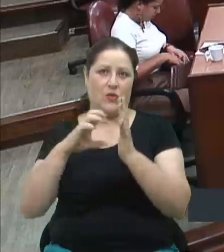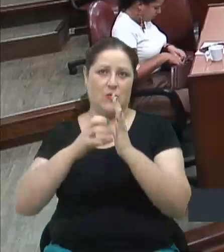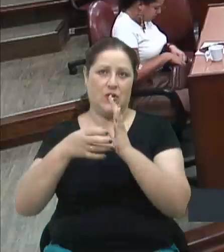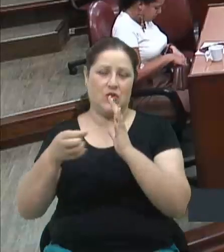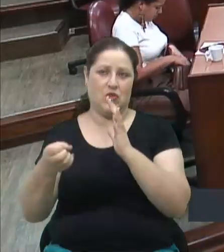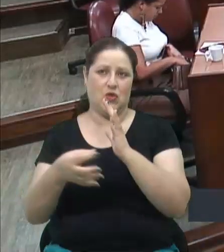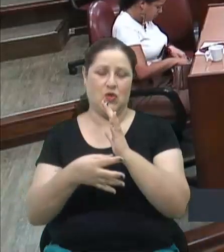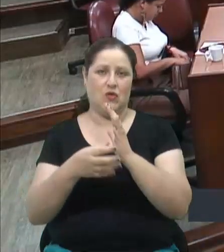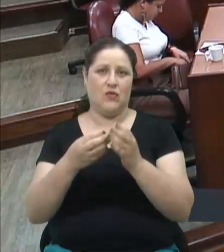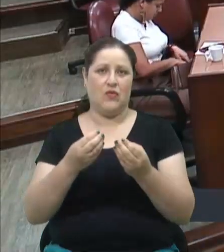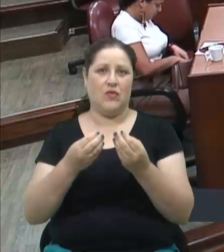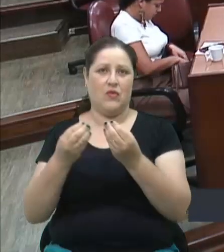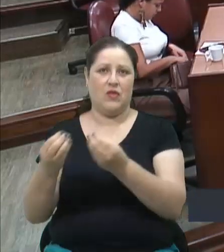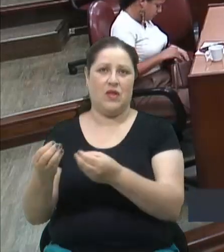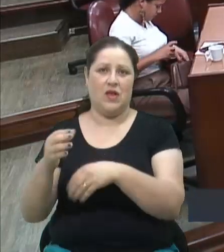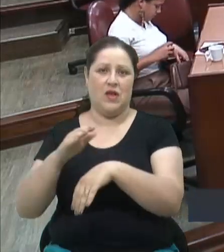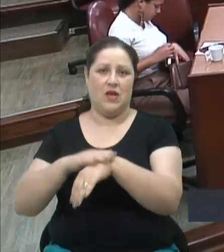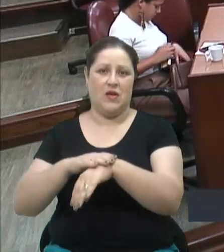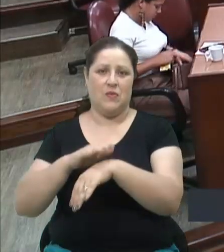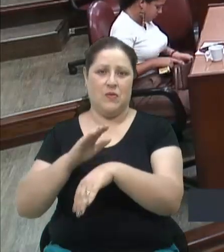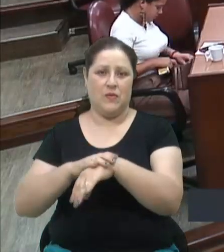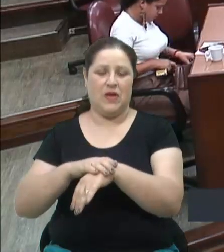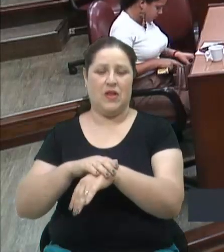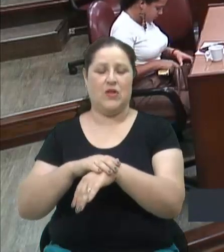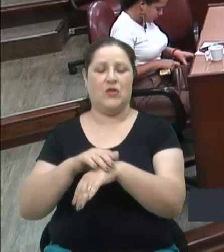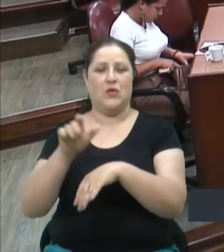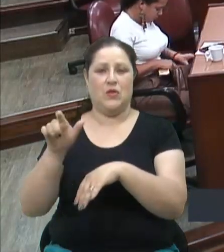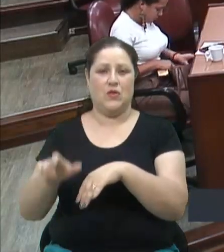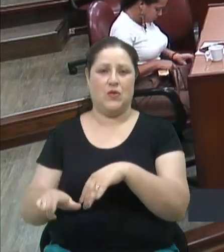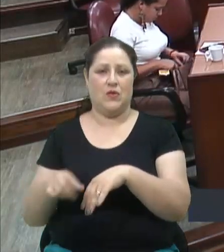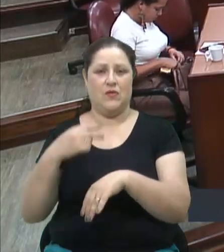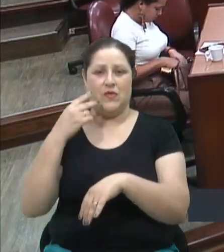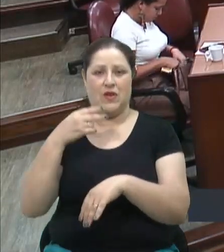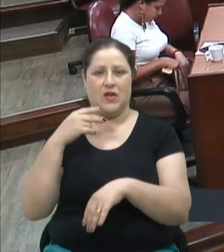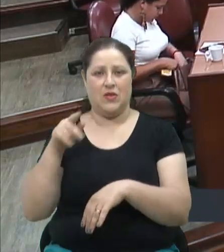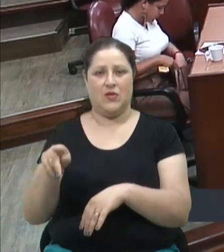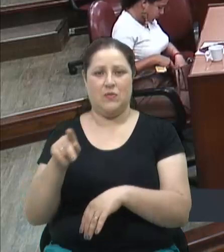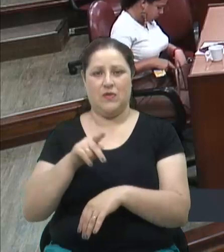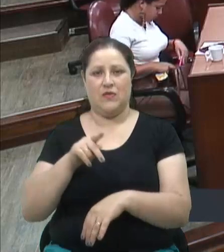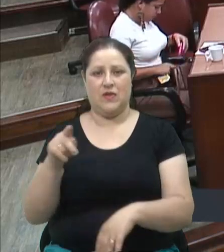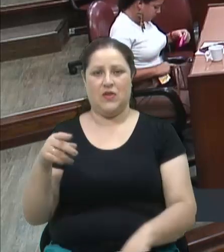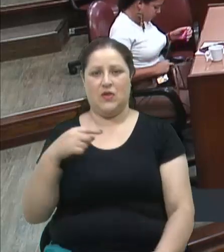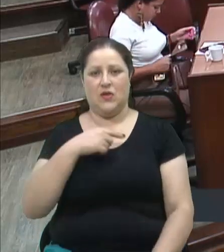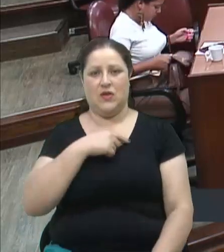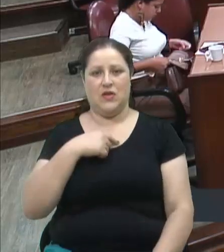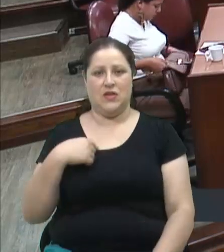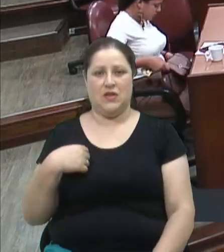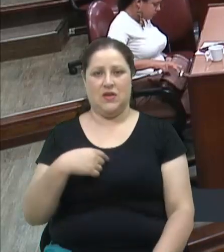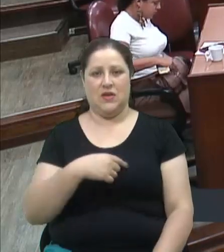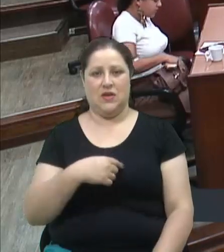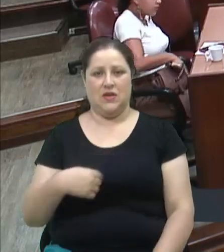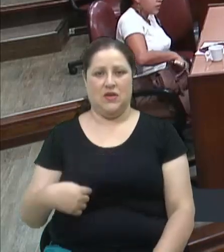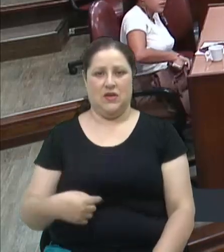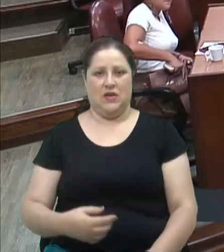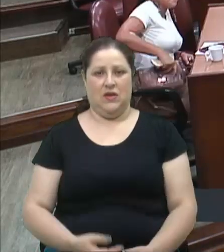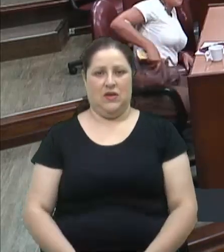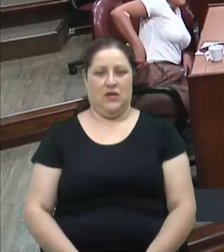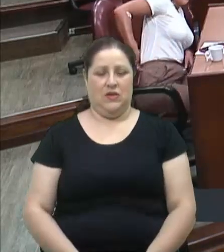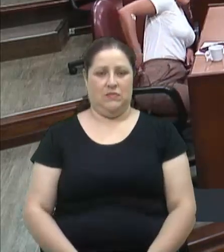Passo ao vereador Zanquim. Professor Zanquim. Com a palavra da tribuna, o vereador